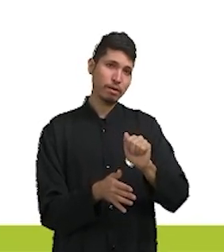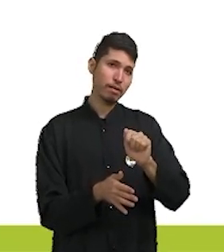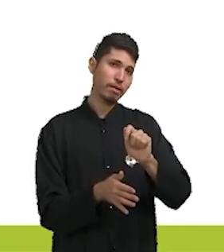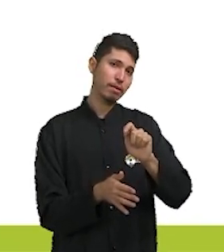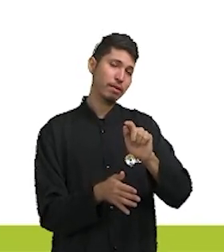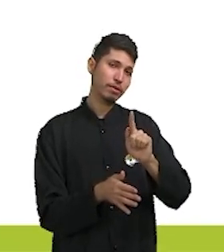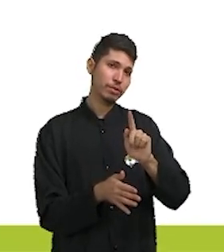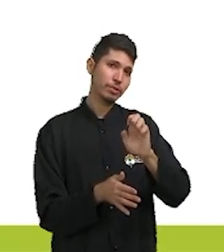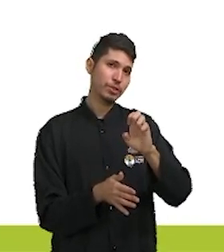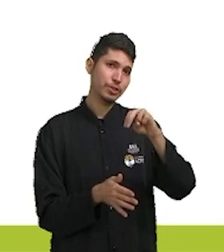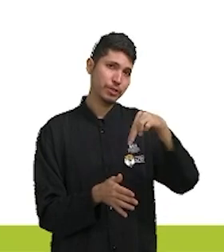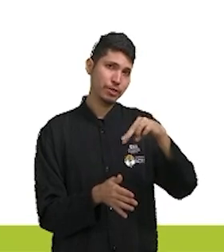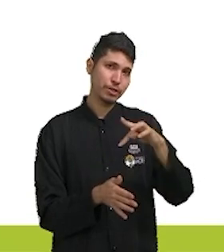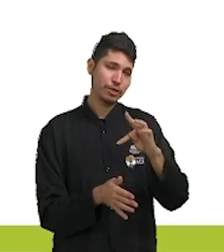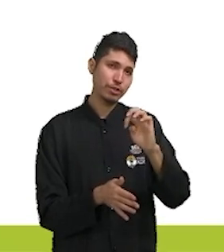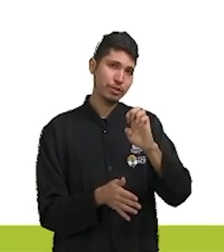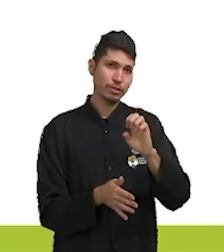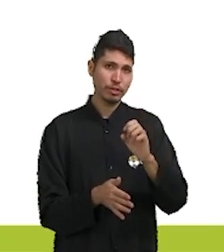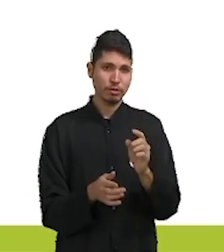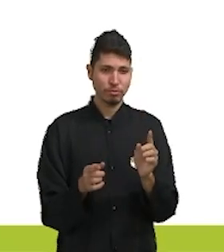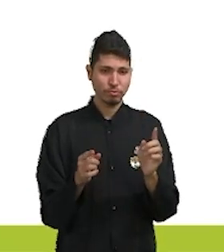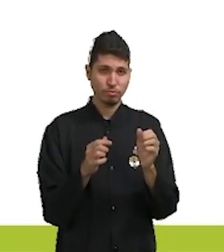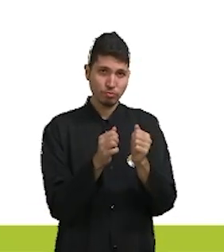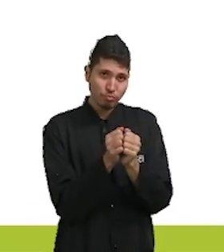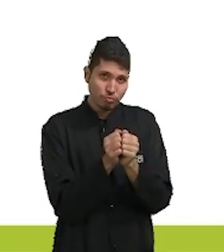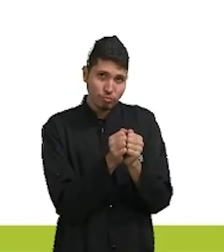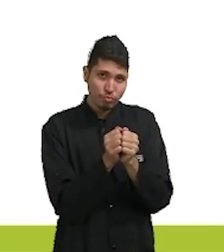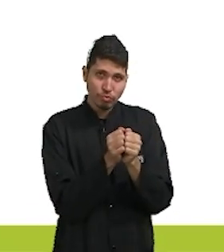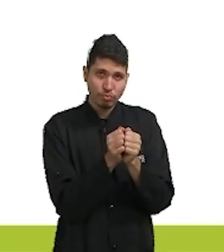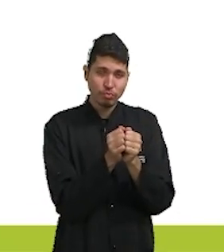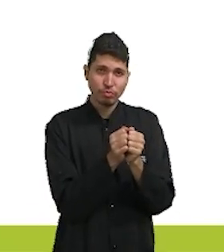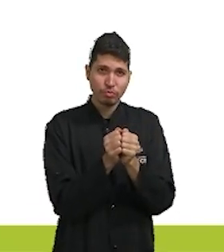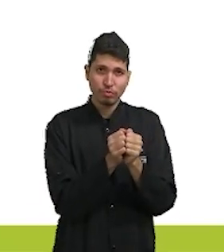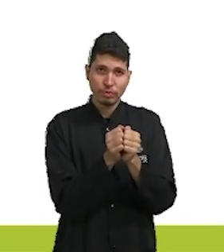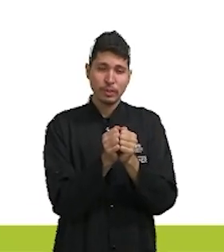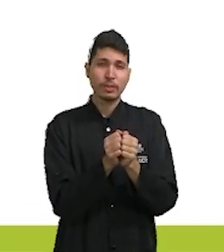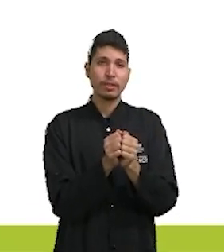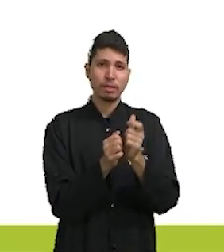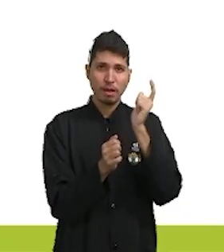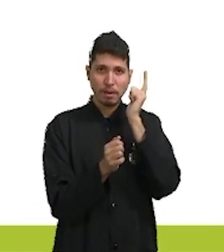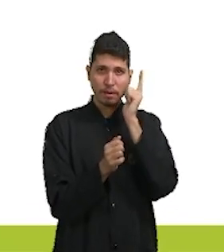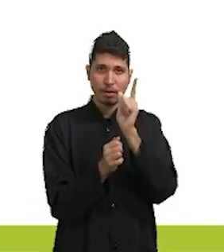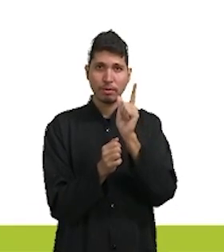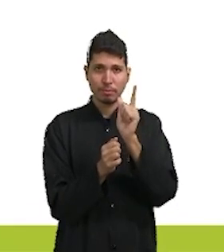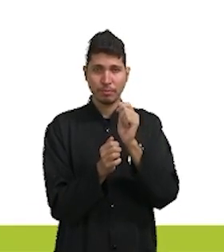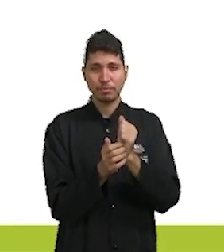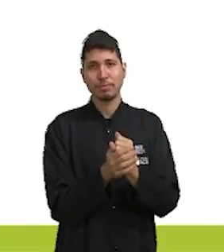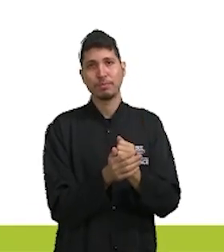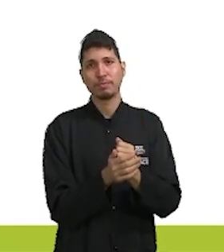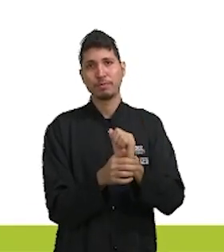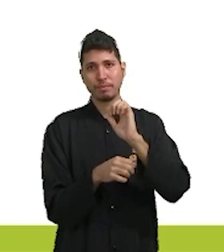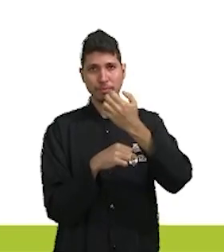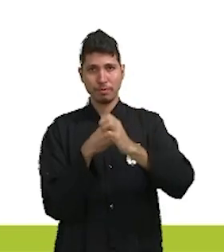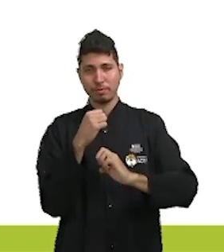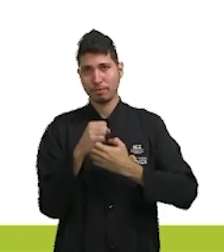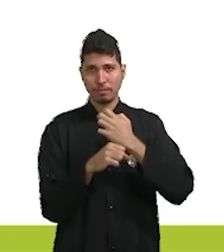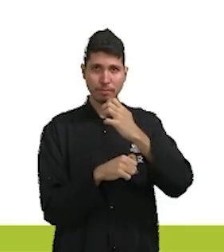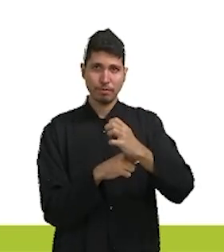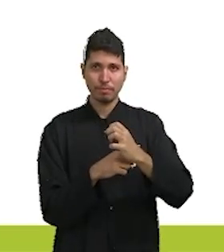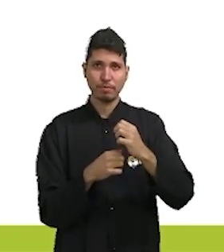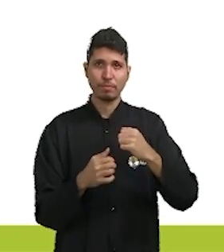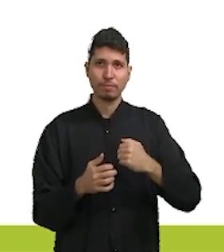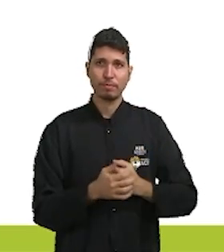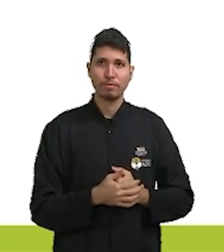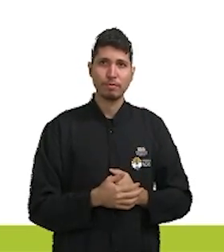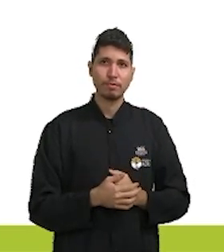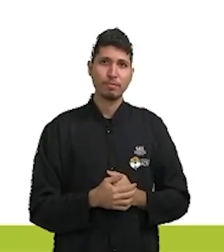nossa reação completa, ele ganhou elétrons. Então, ó, potencial